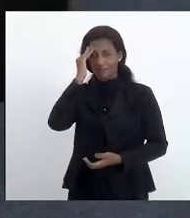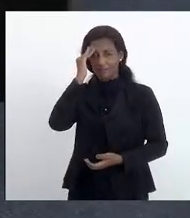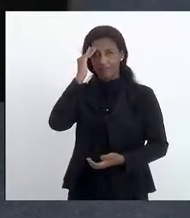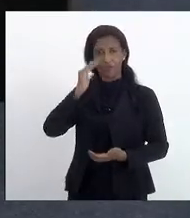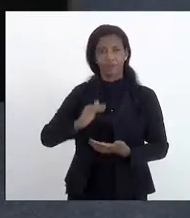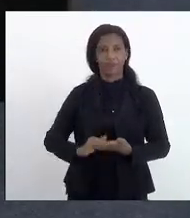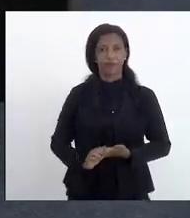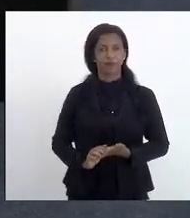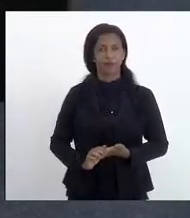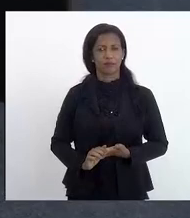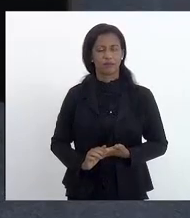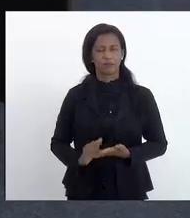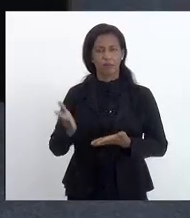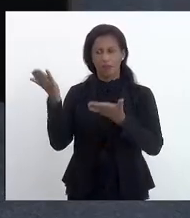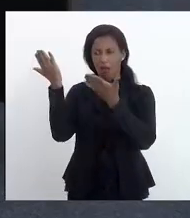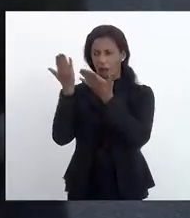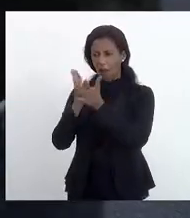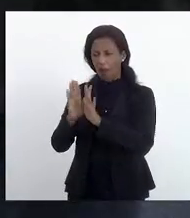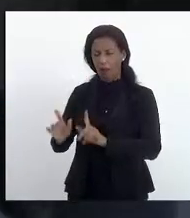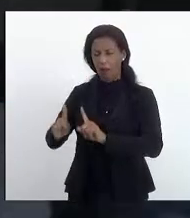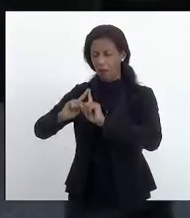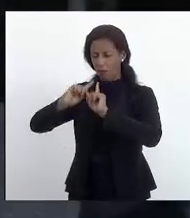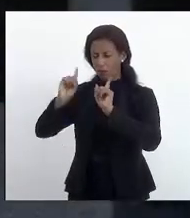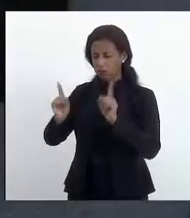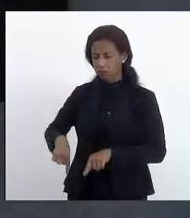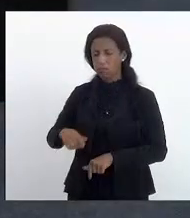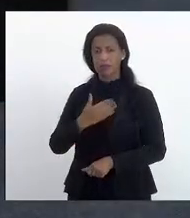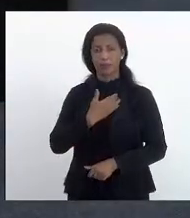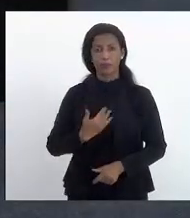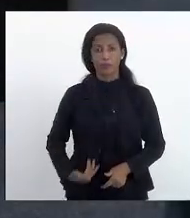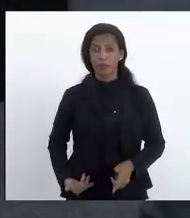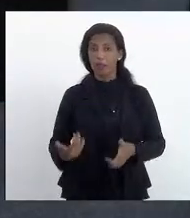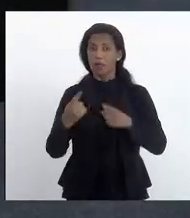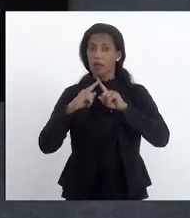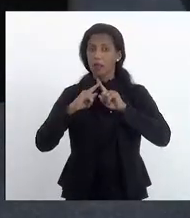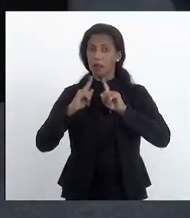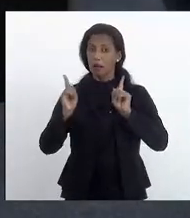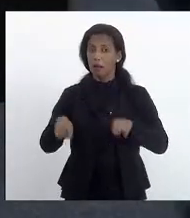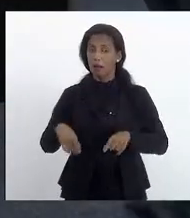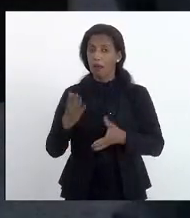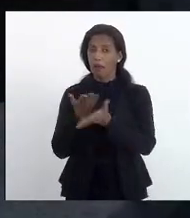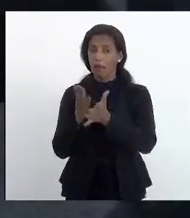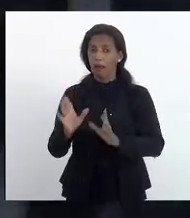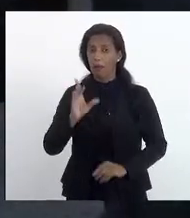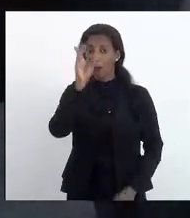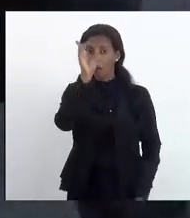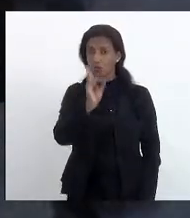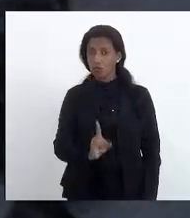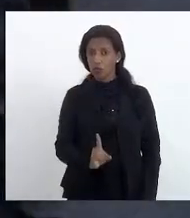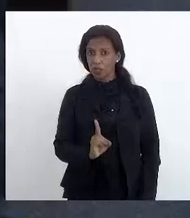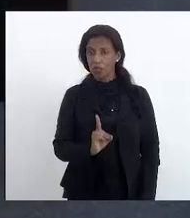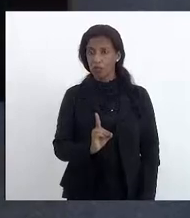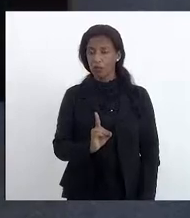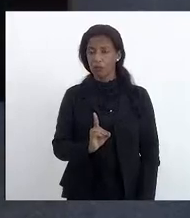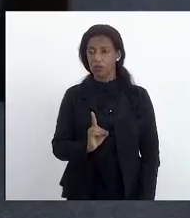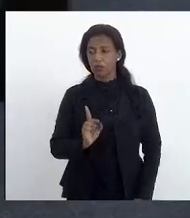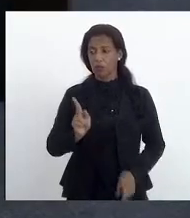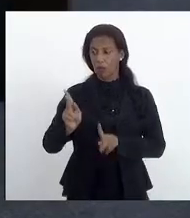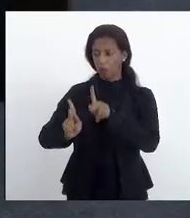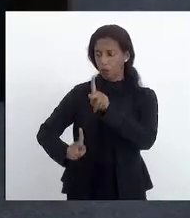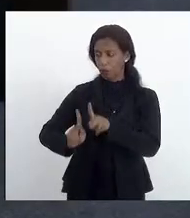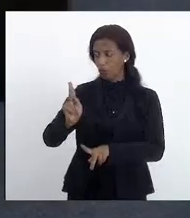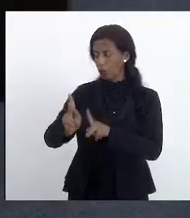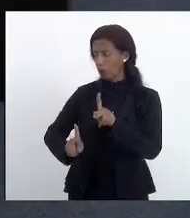que acabar com o servidor público é acabar com o direito da